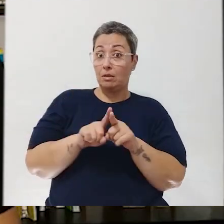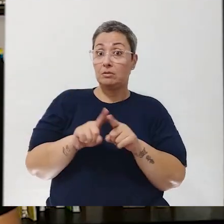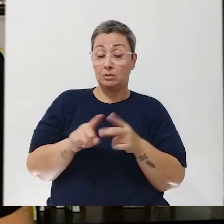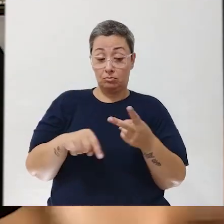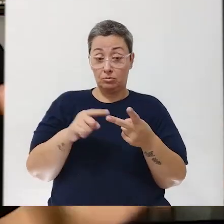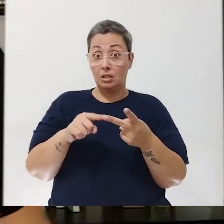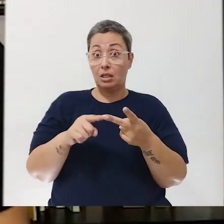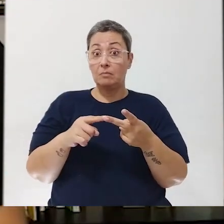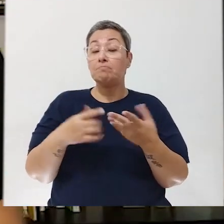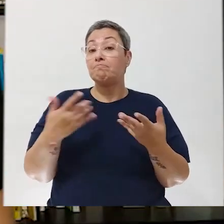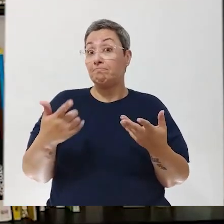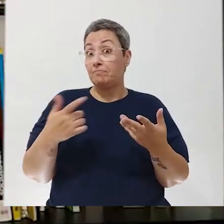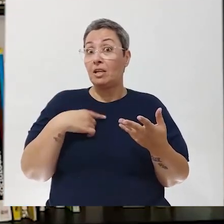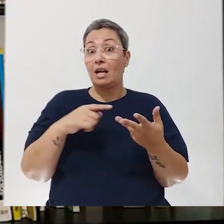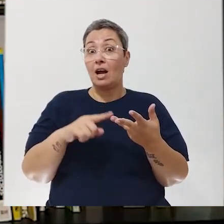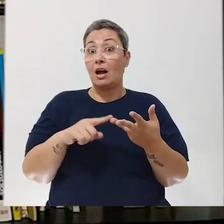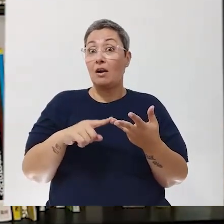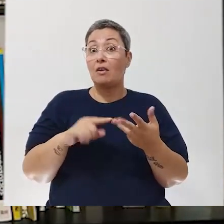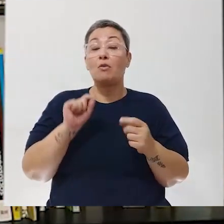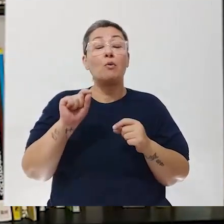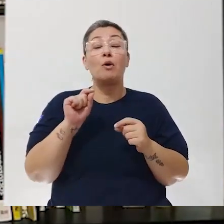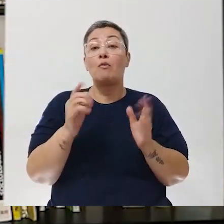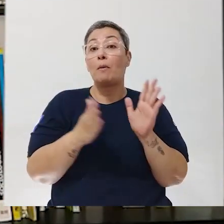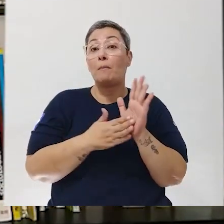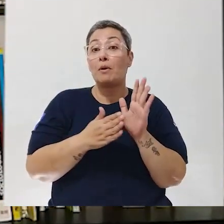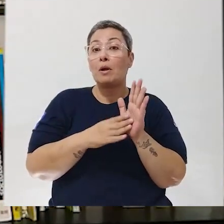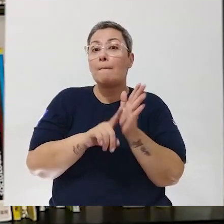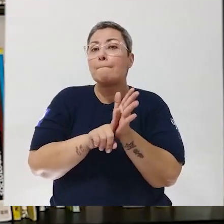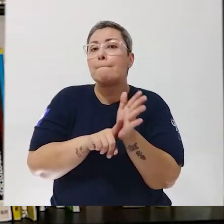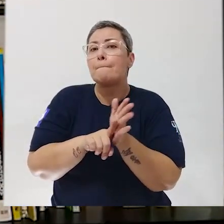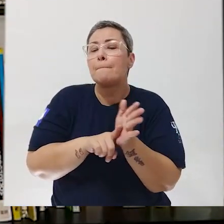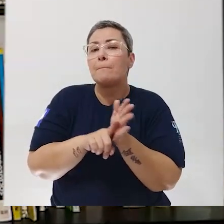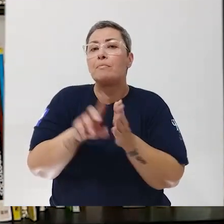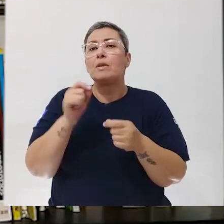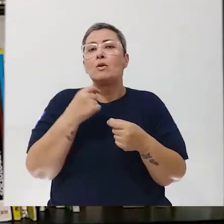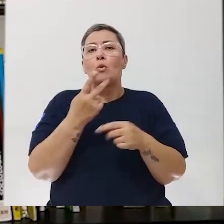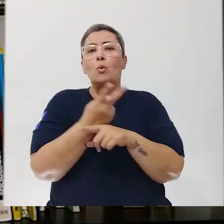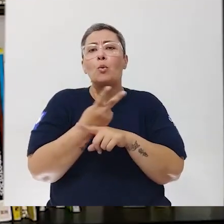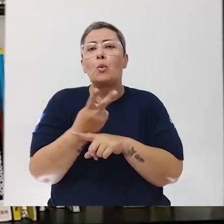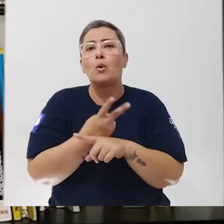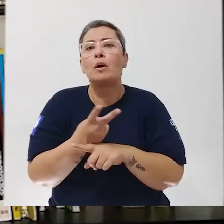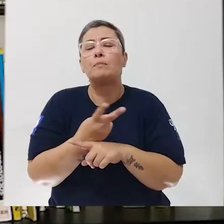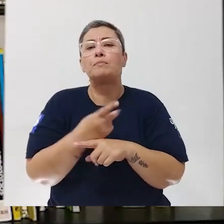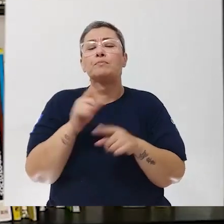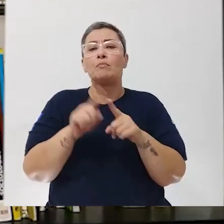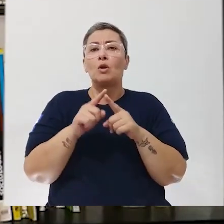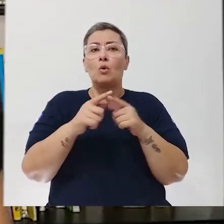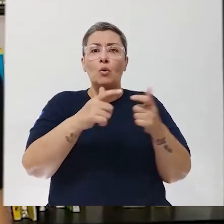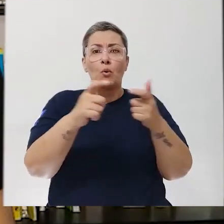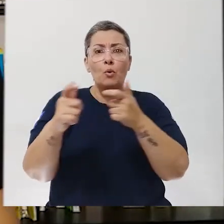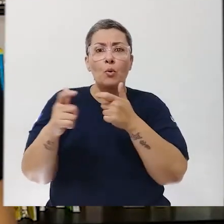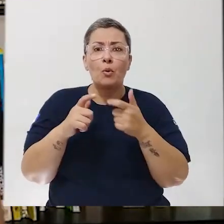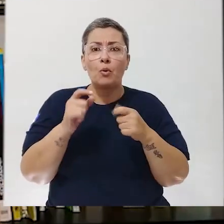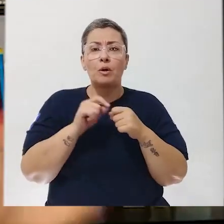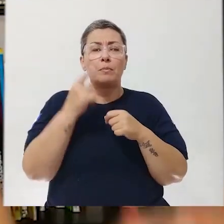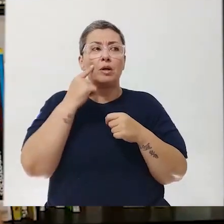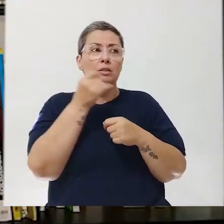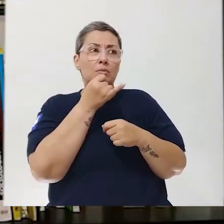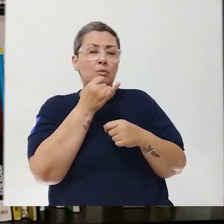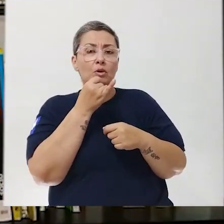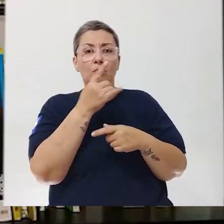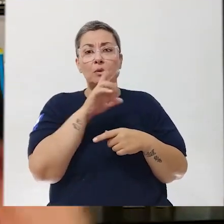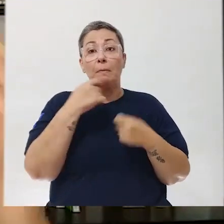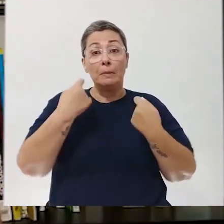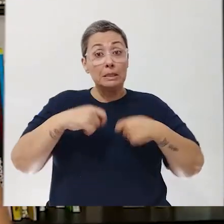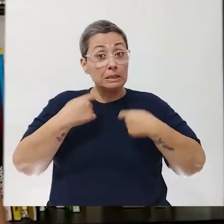que eu trouxe agora há pouquinho, né? Então, o que eu vou propor? Pesquisem e procurem nos locais onde vocês passam,